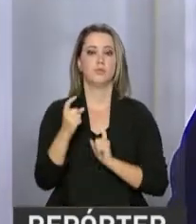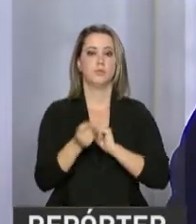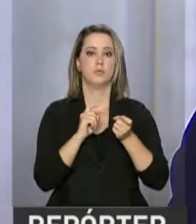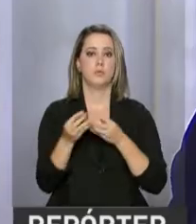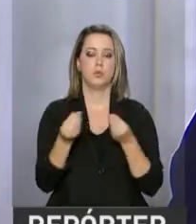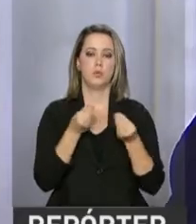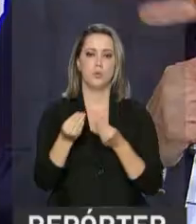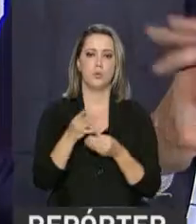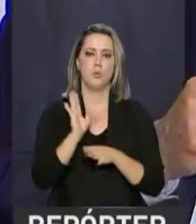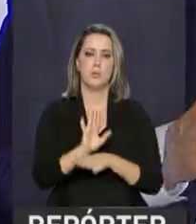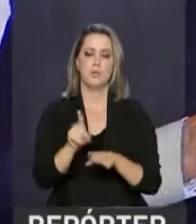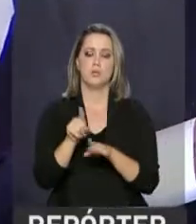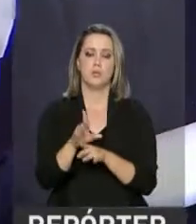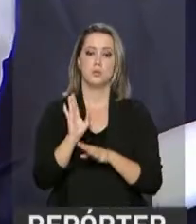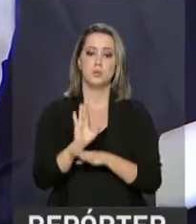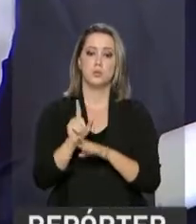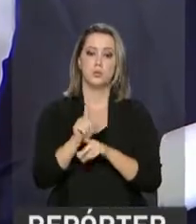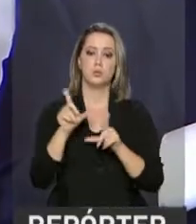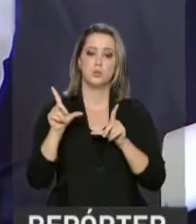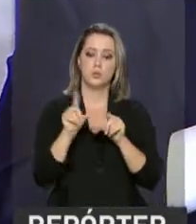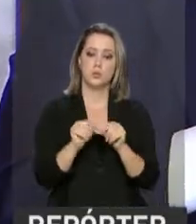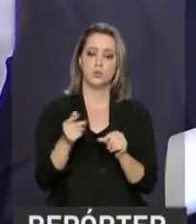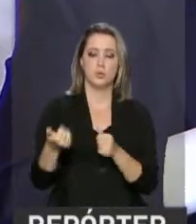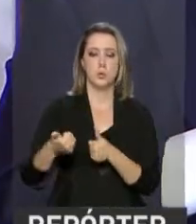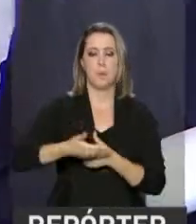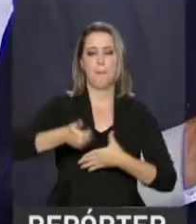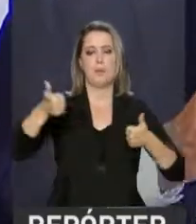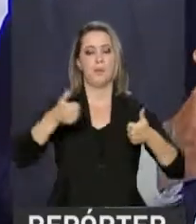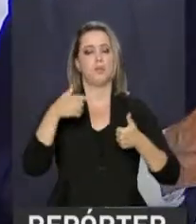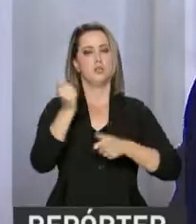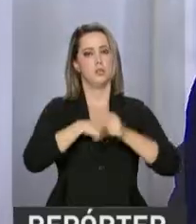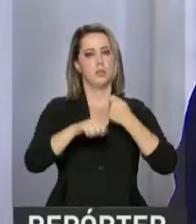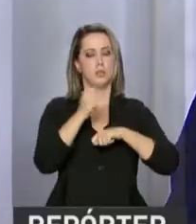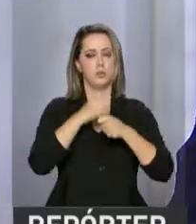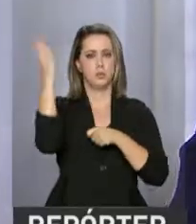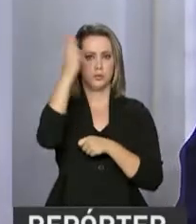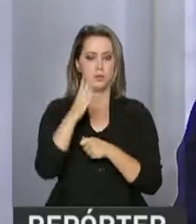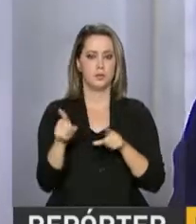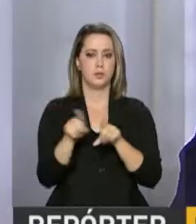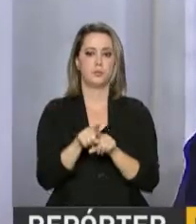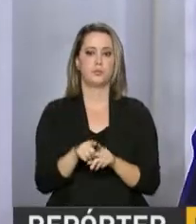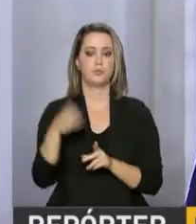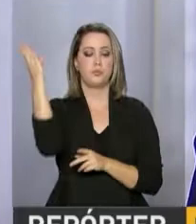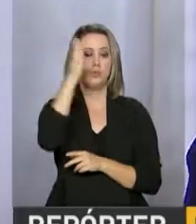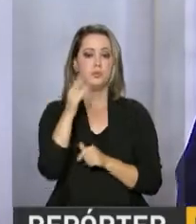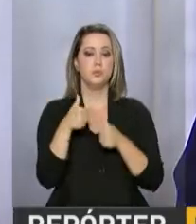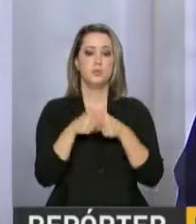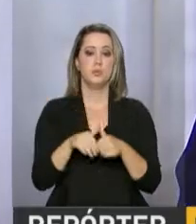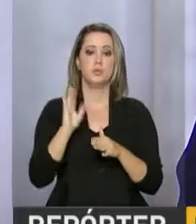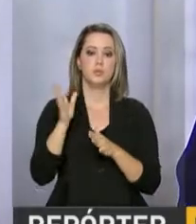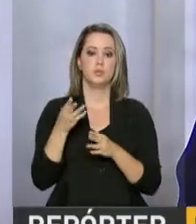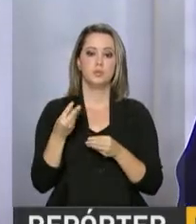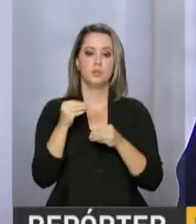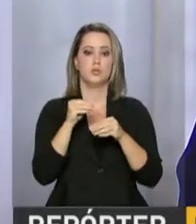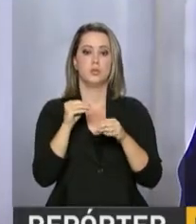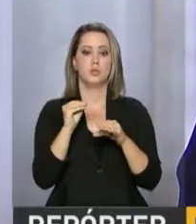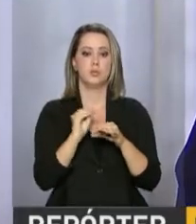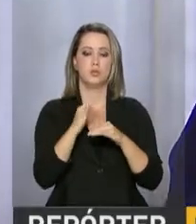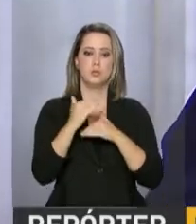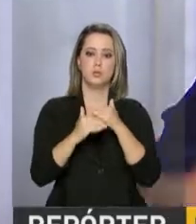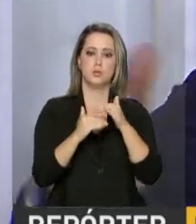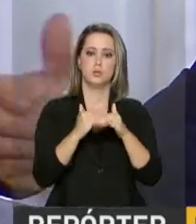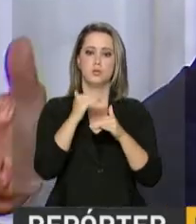esse auxílio vai ajudar na recuperação da economia brasileira. O Brasil está já entrando numa rota